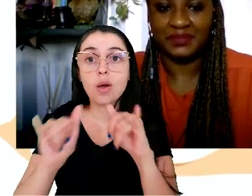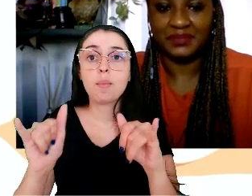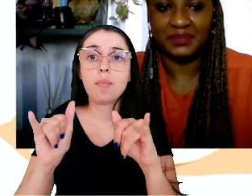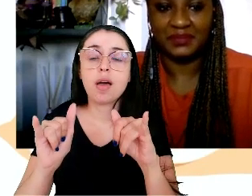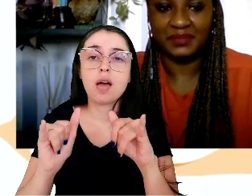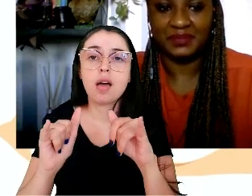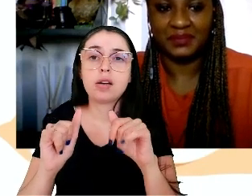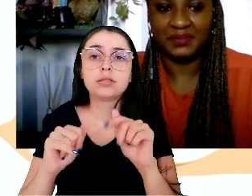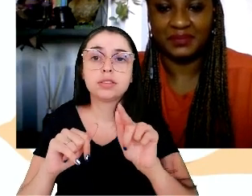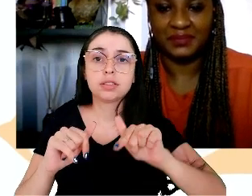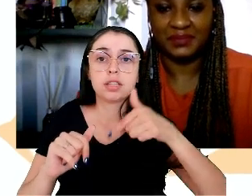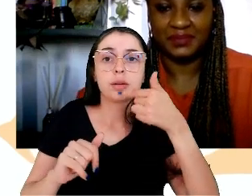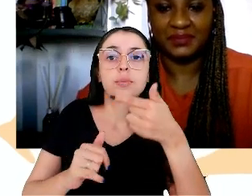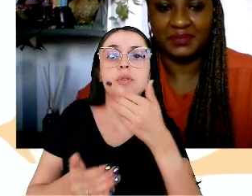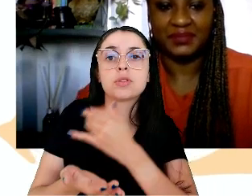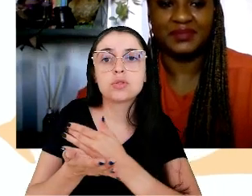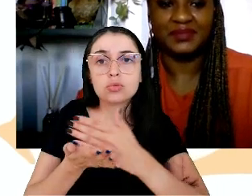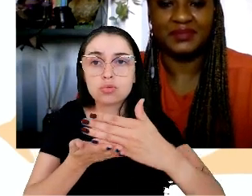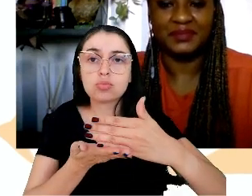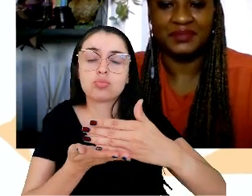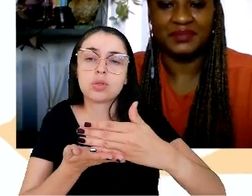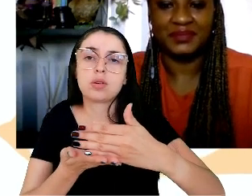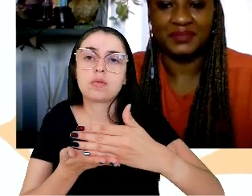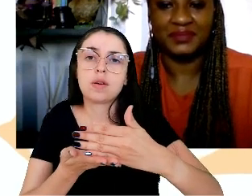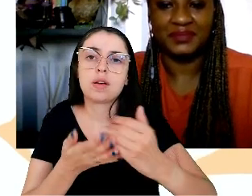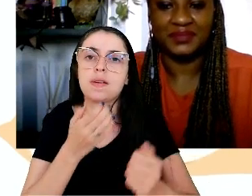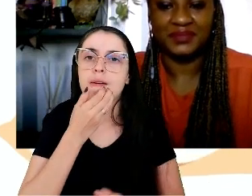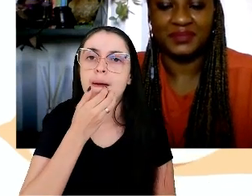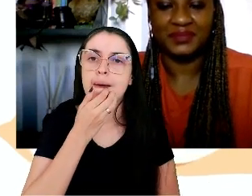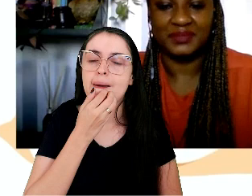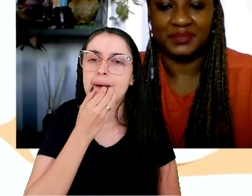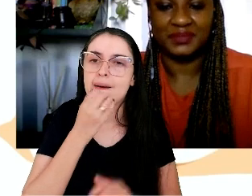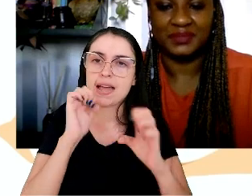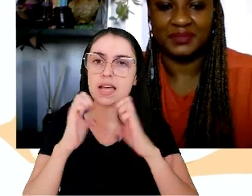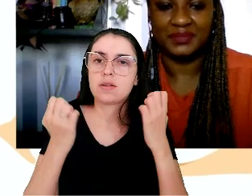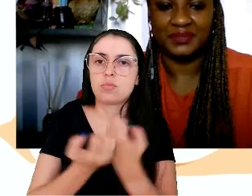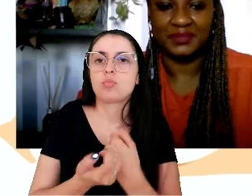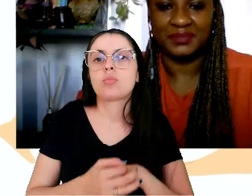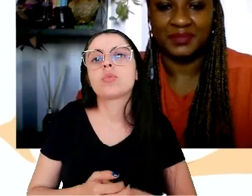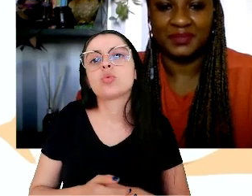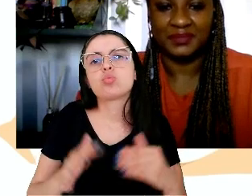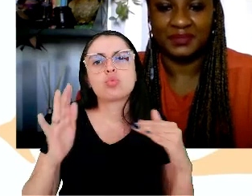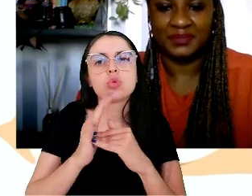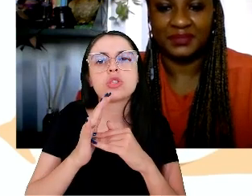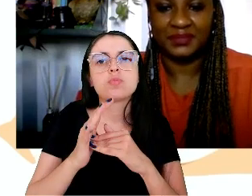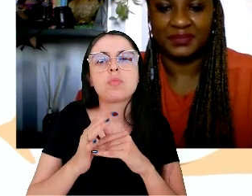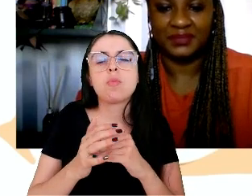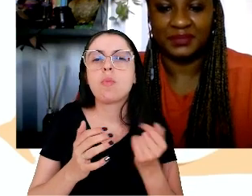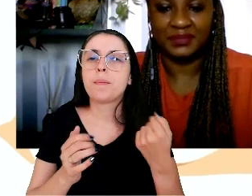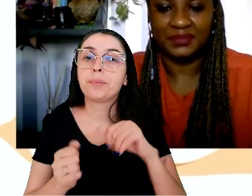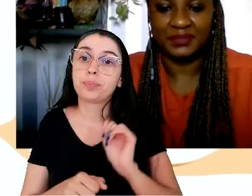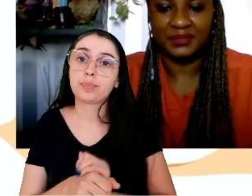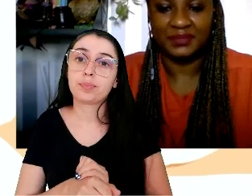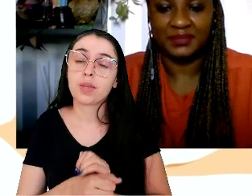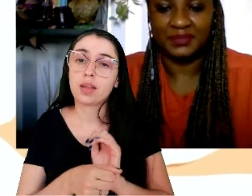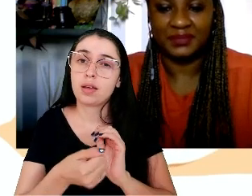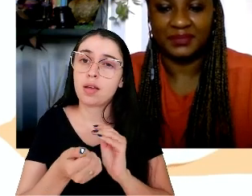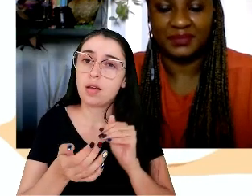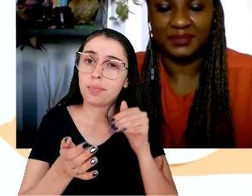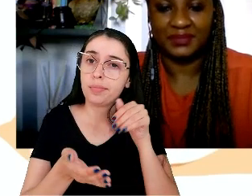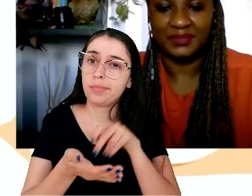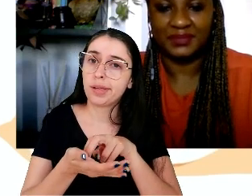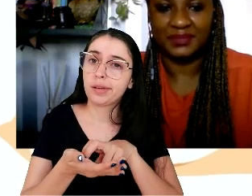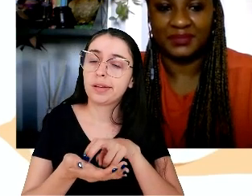que teremos a continuidade desse webinário. Será o último encontro amanhã de manhã, sobre o tema